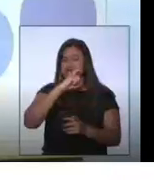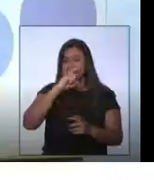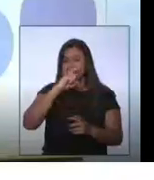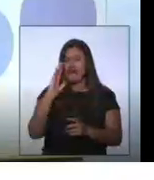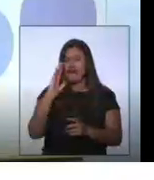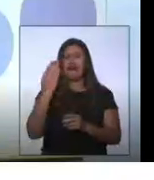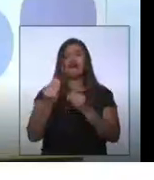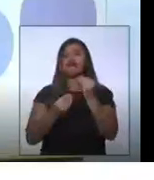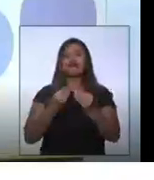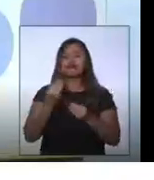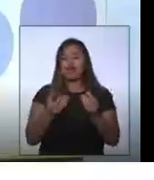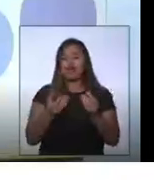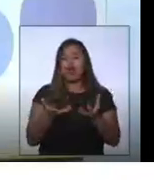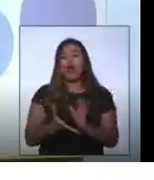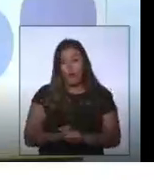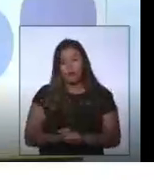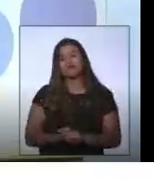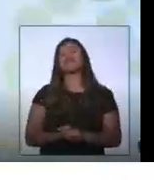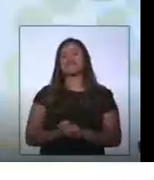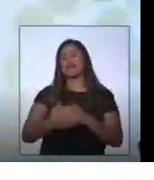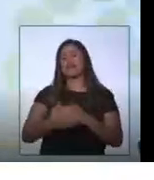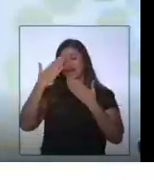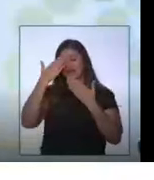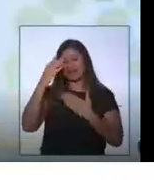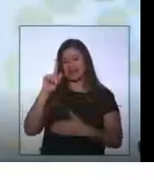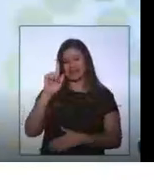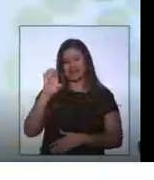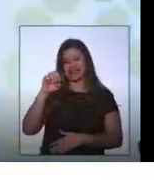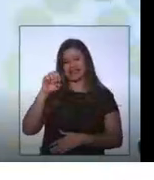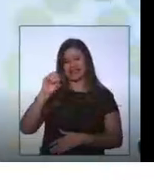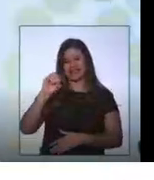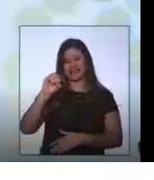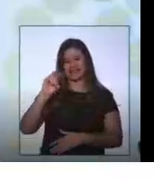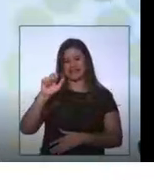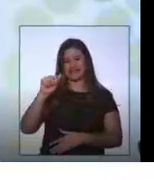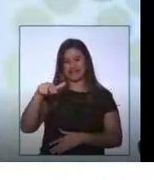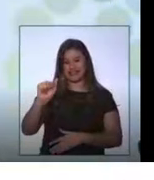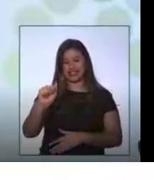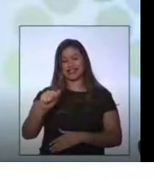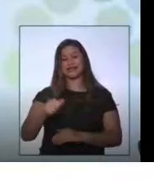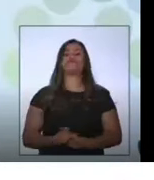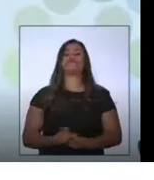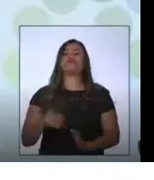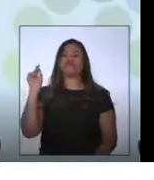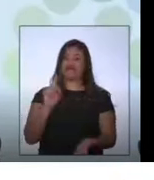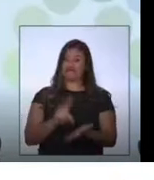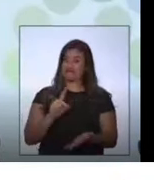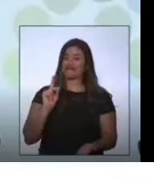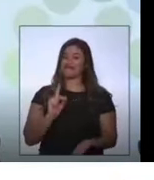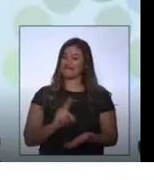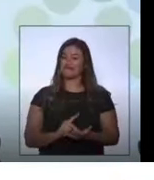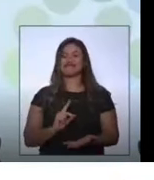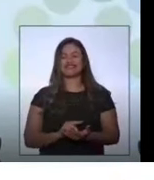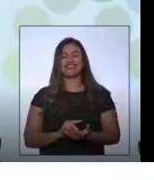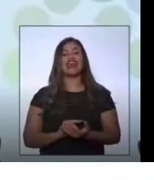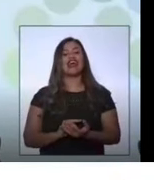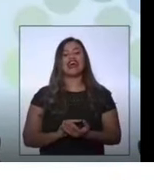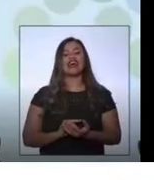Então, é Exatamente. uma fonte. Muito obrigada Muito por trazer obrigado. para nós, professor. Verdade. Inclusive, é importante notar que